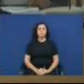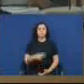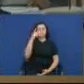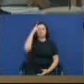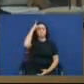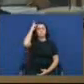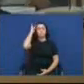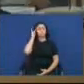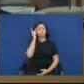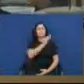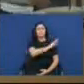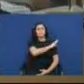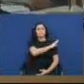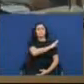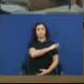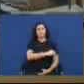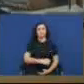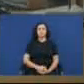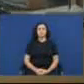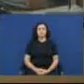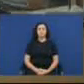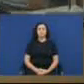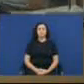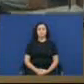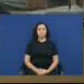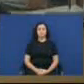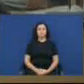César Junqueira Radice.